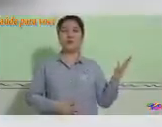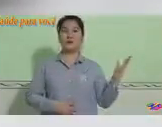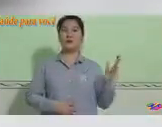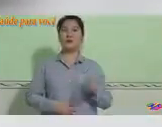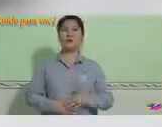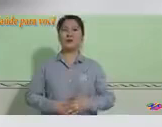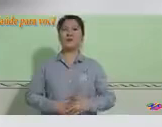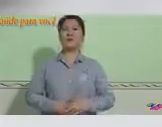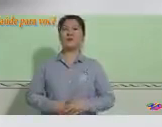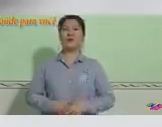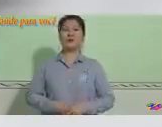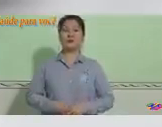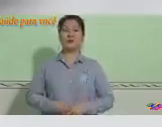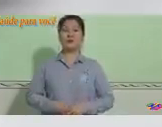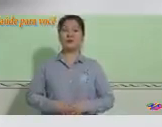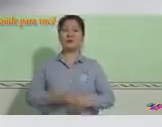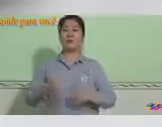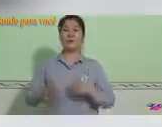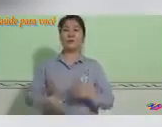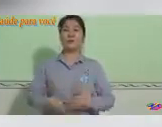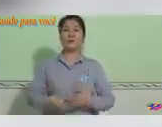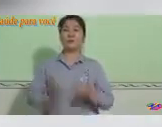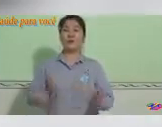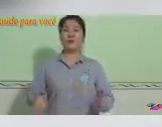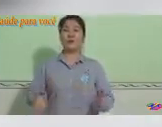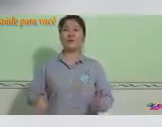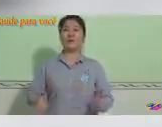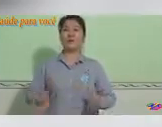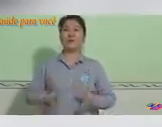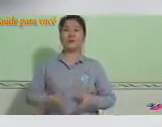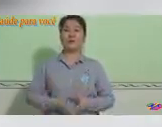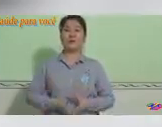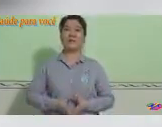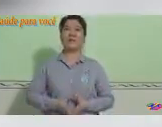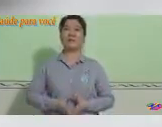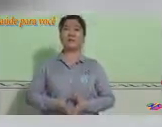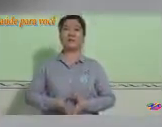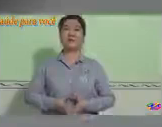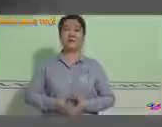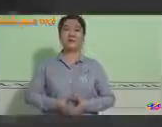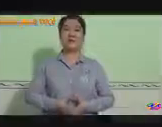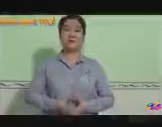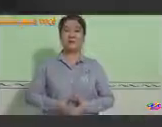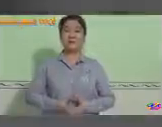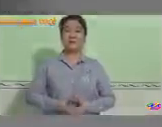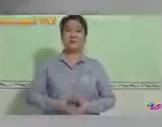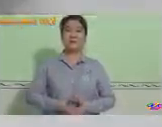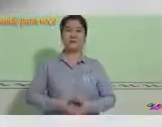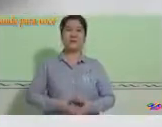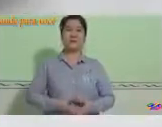O teste da orelhinha pode ser realizado e demonstrar que não existe nenhum comprometimento auditivo, aumentando